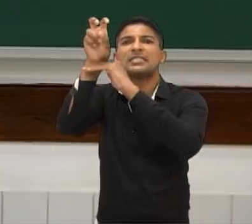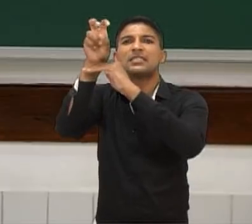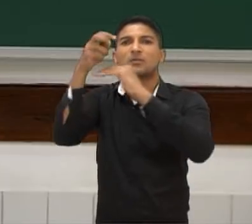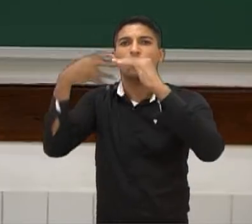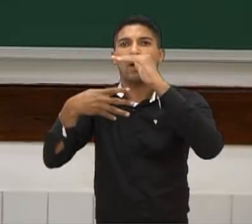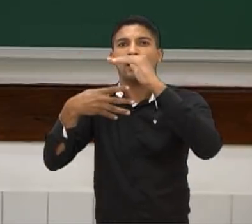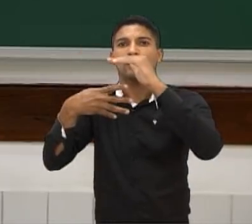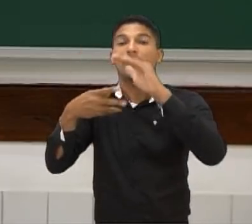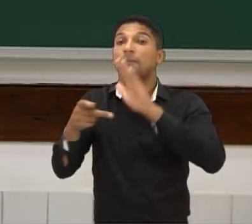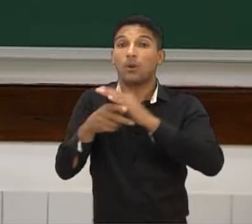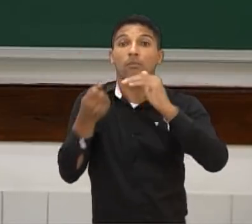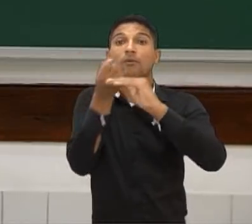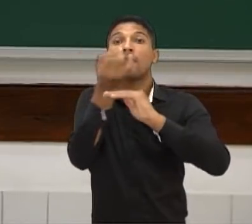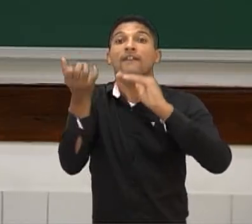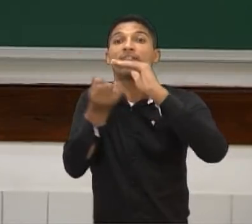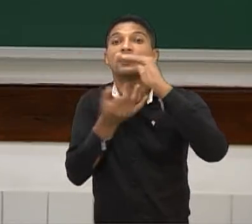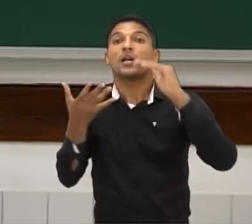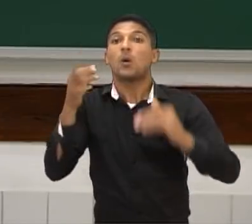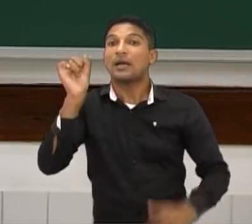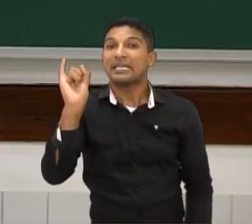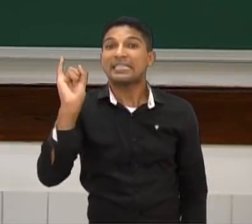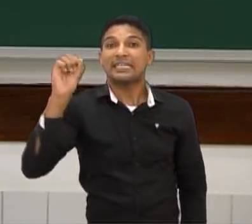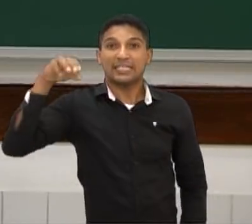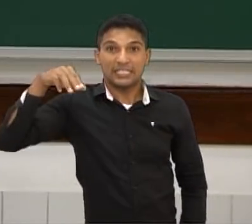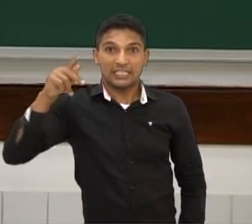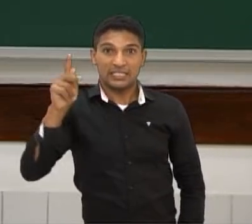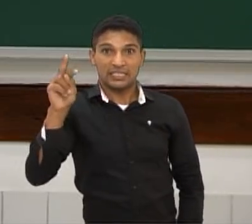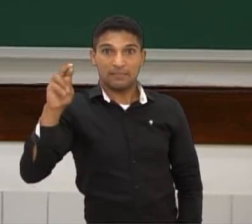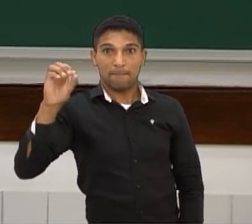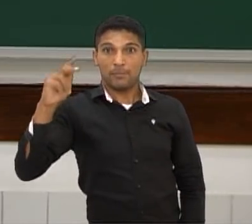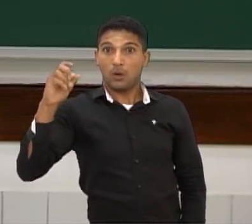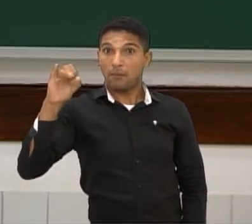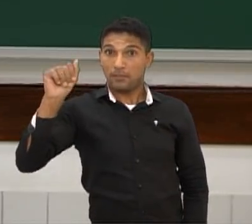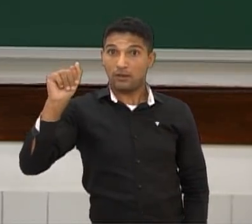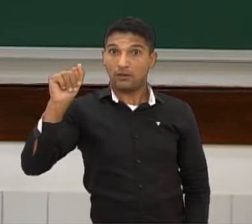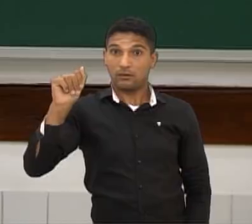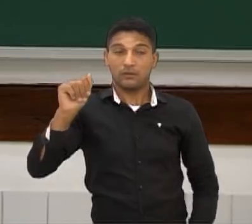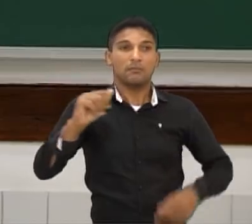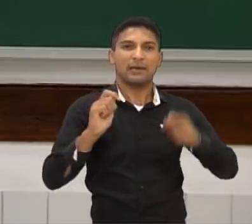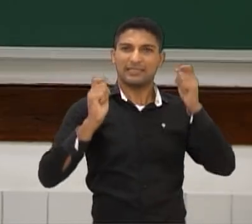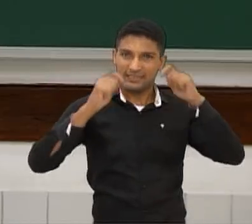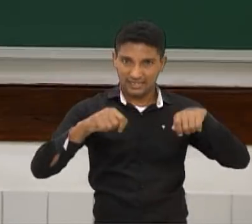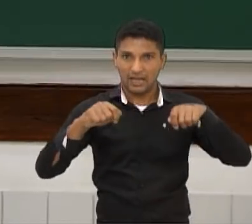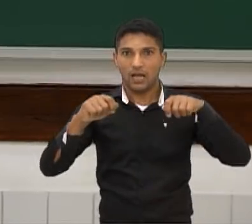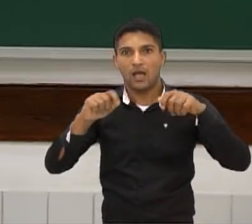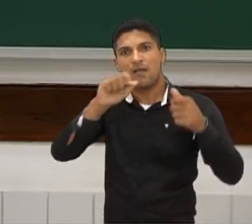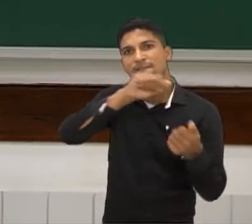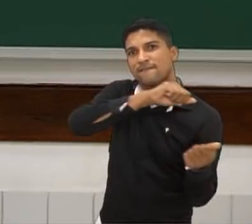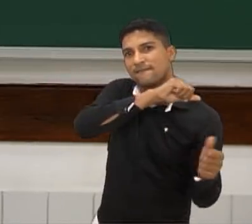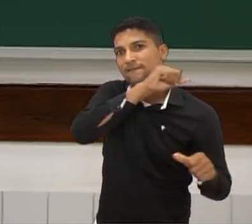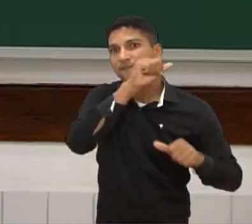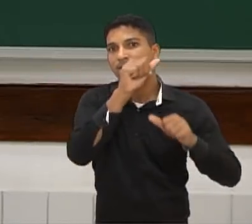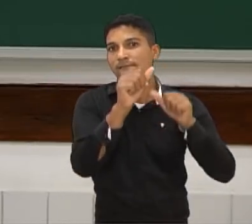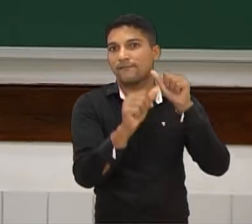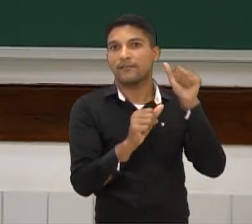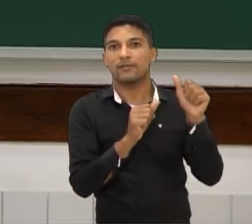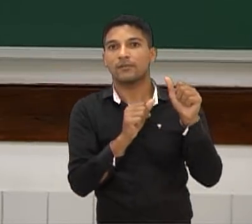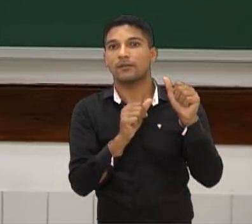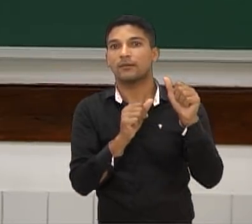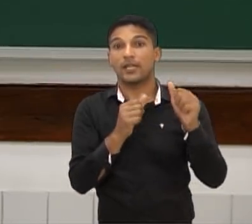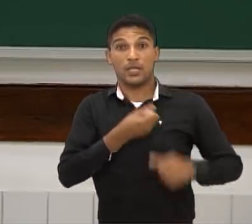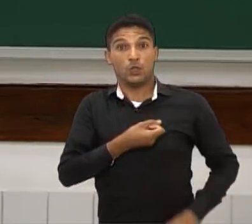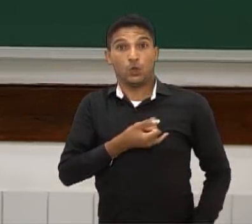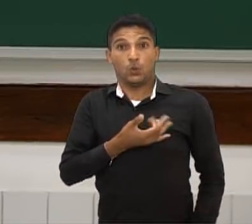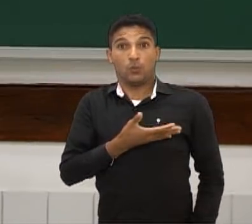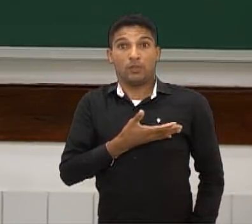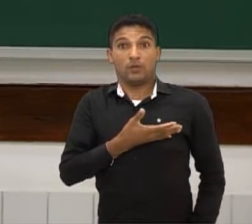fração imprópria, ele pode ser transformado em uma fração mista, ou então chamamos de número misto. Como que podemos